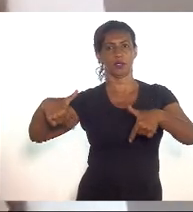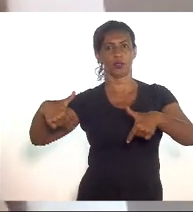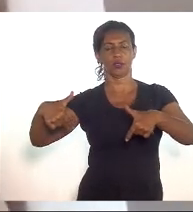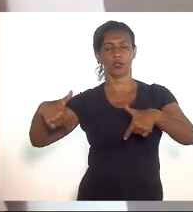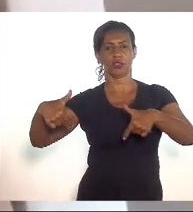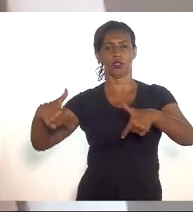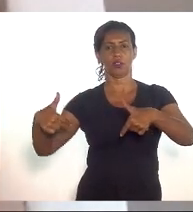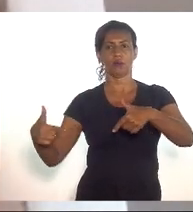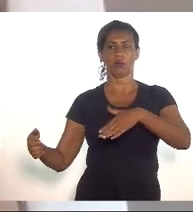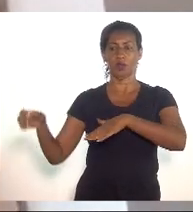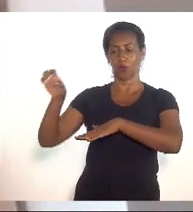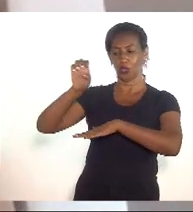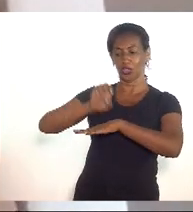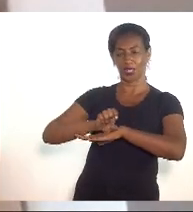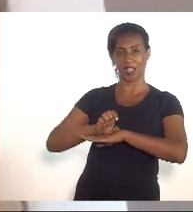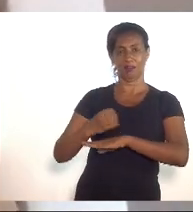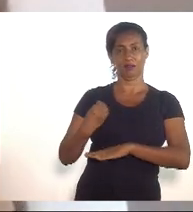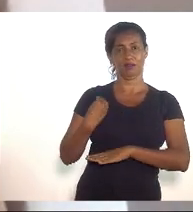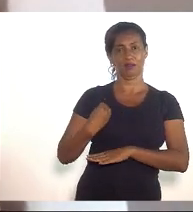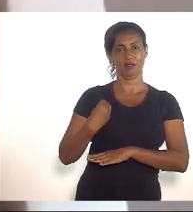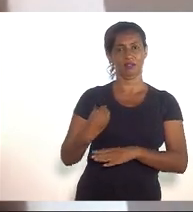Estado no momento que a gente está hoje.